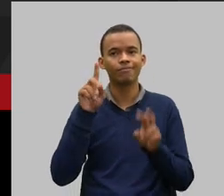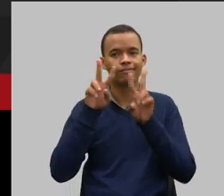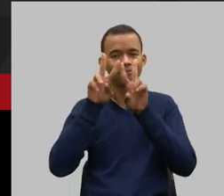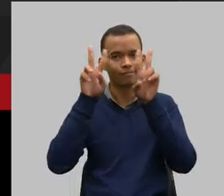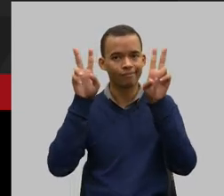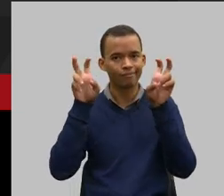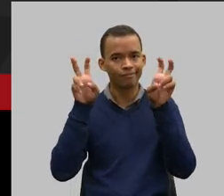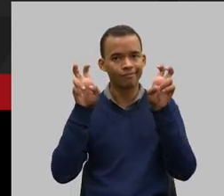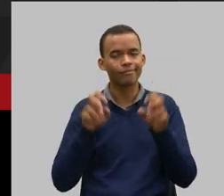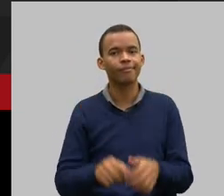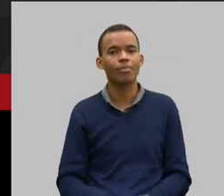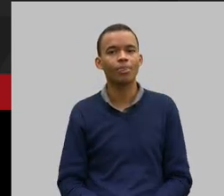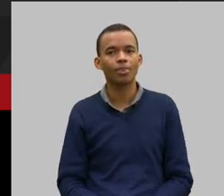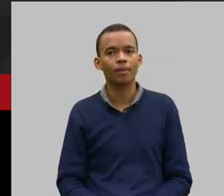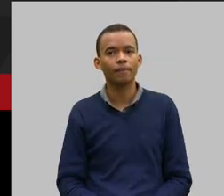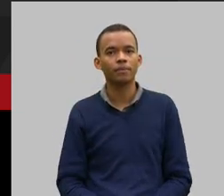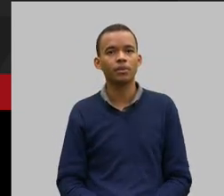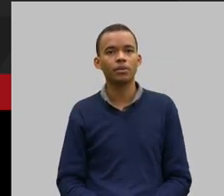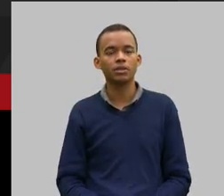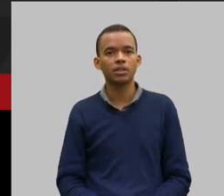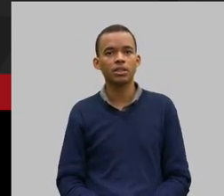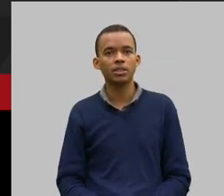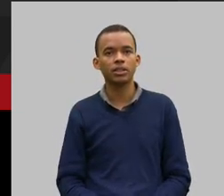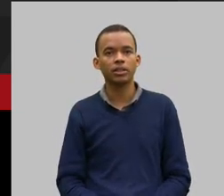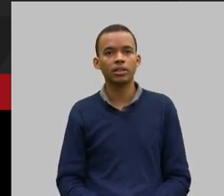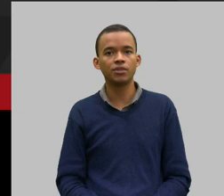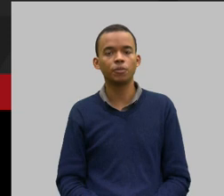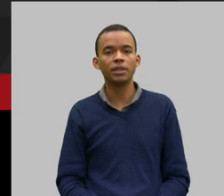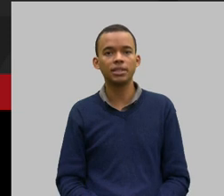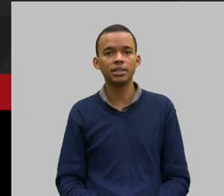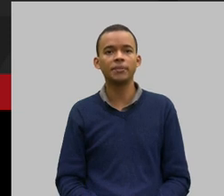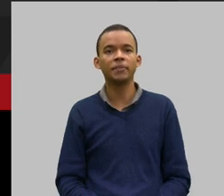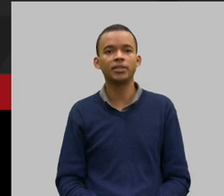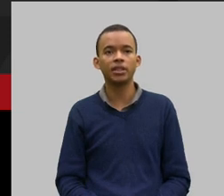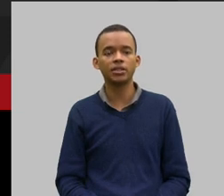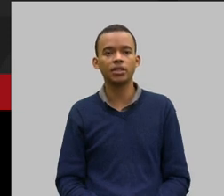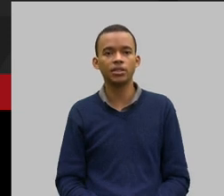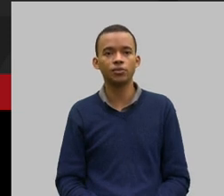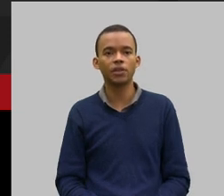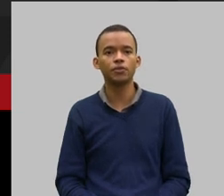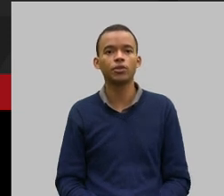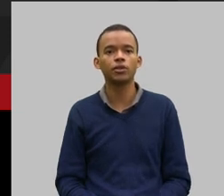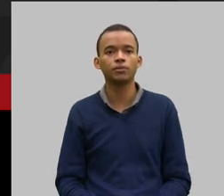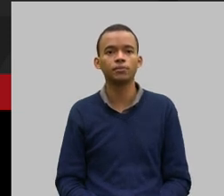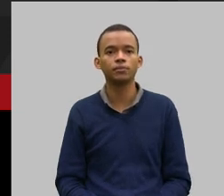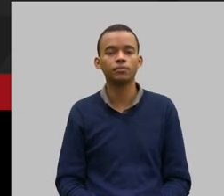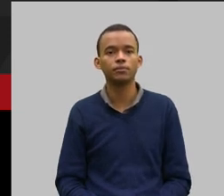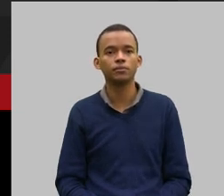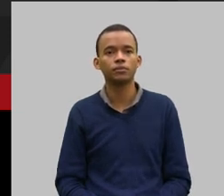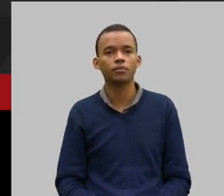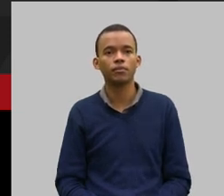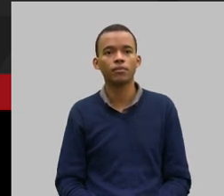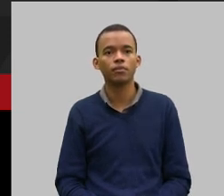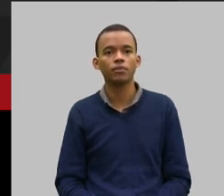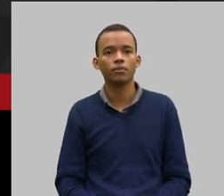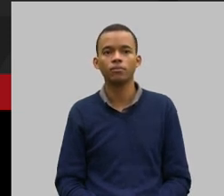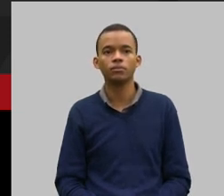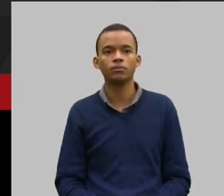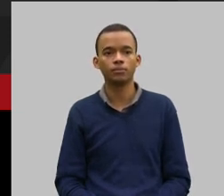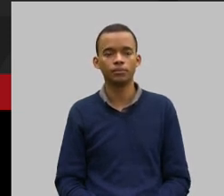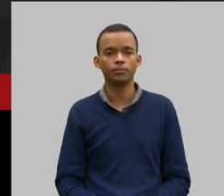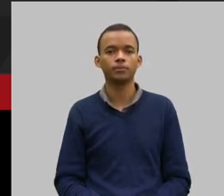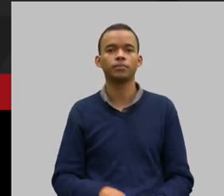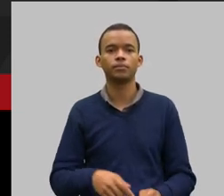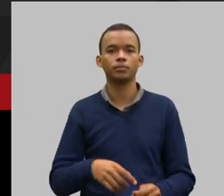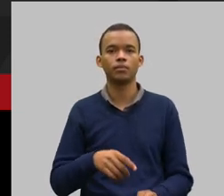programa de regularização fundiária urbana um programa também muito exitoso Lembrando que antes eh